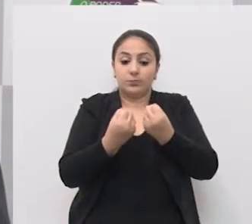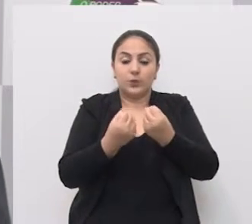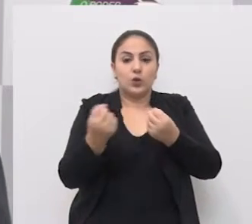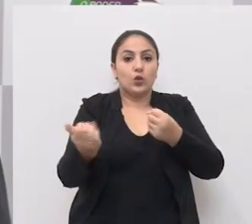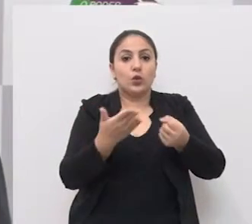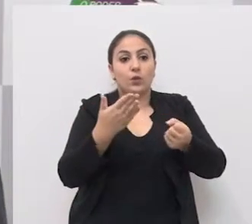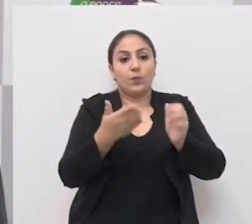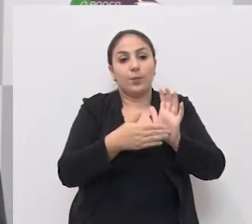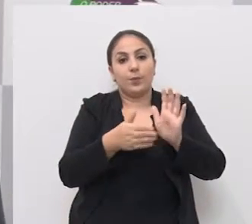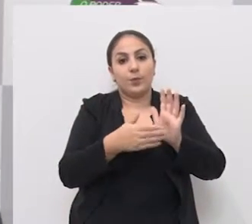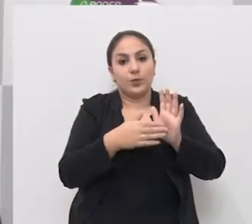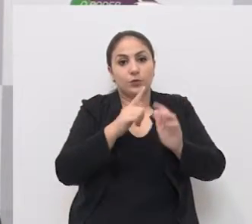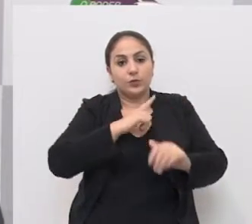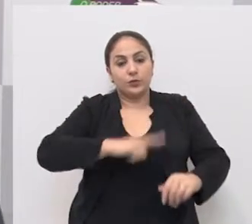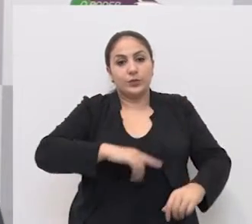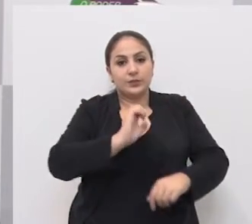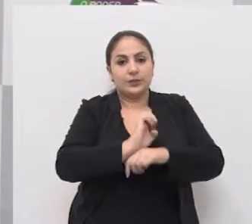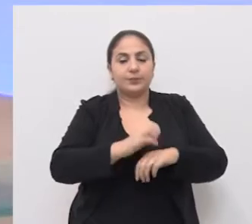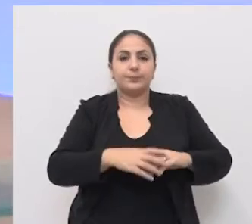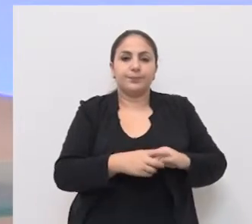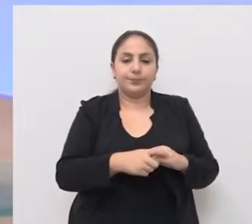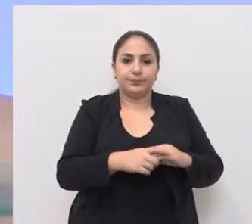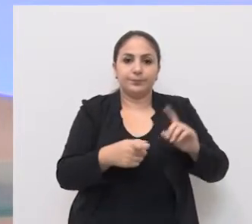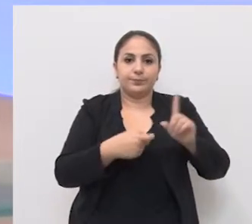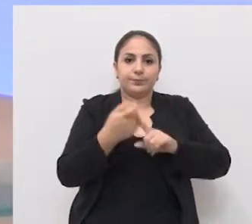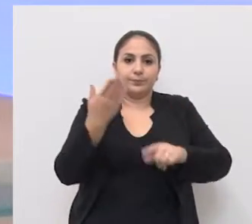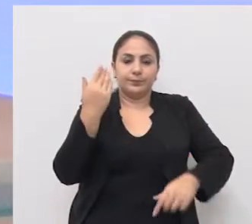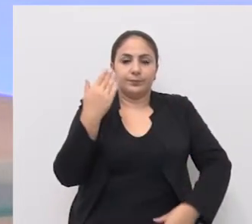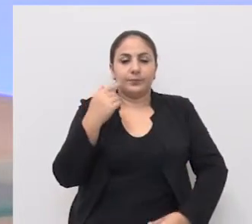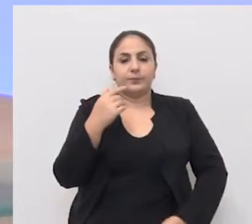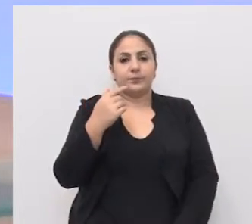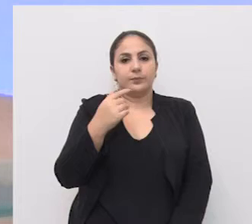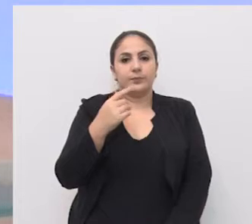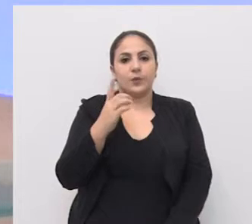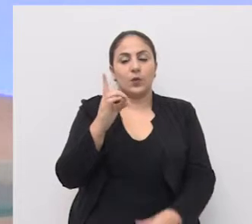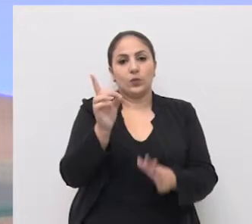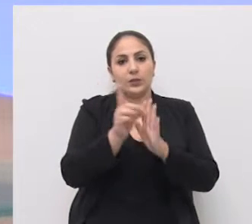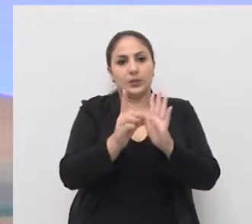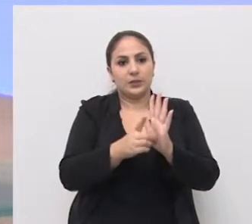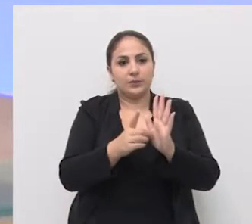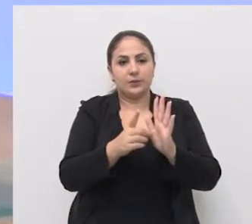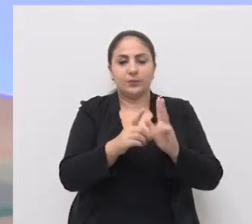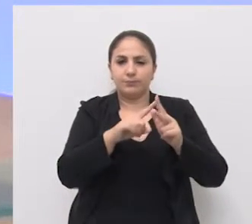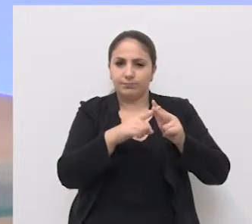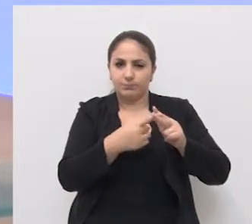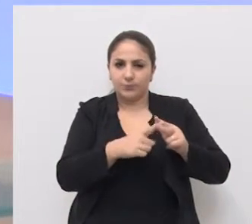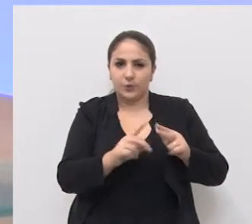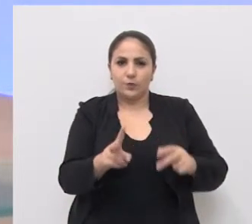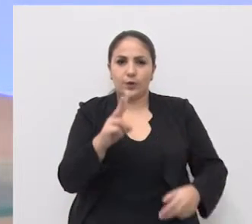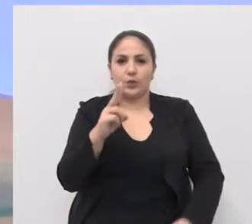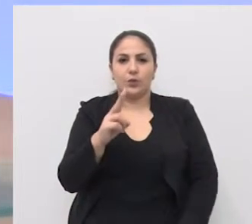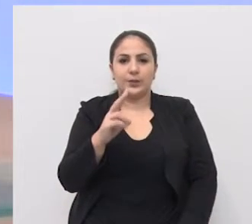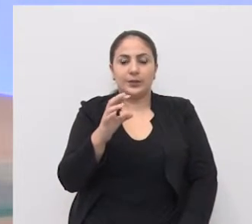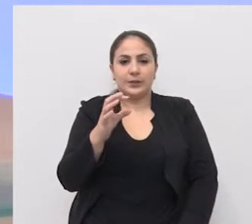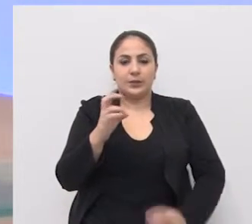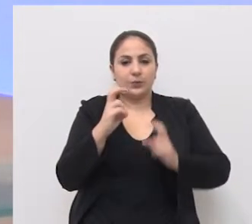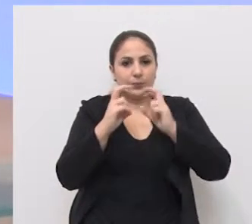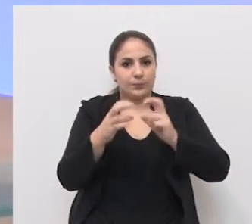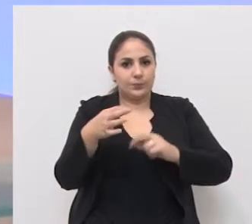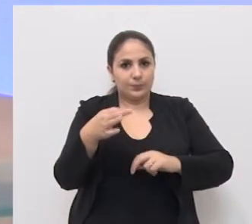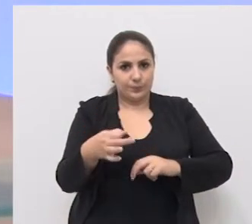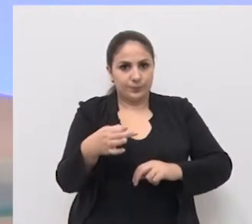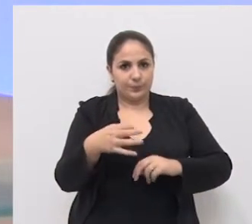levando, né, novas propostas ao governo do Estado. No mês passado, um decreto reajustou a tarifa do transporte público